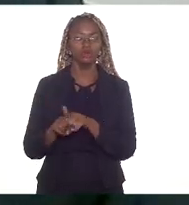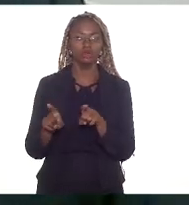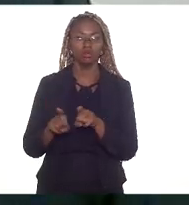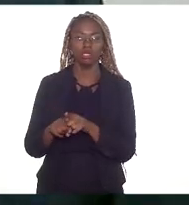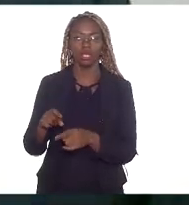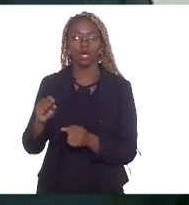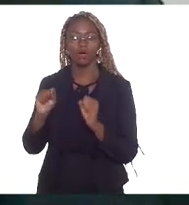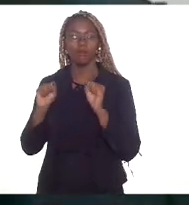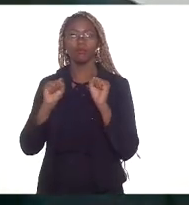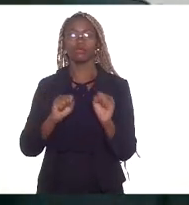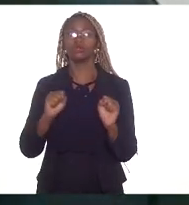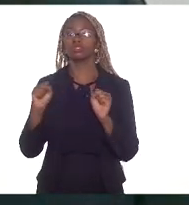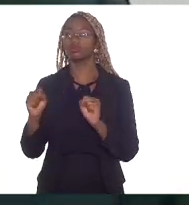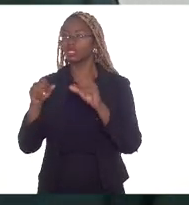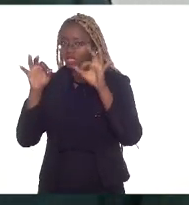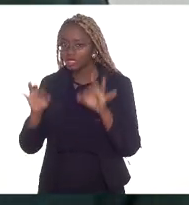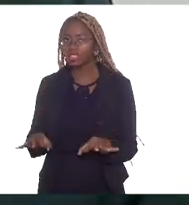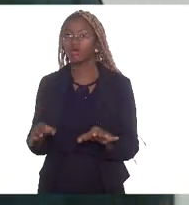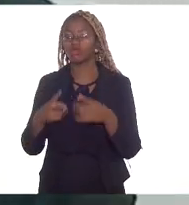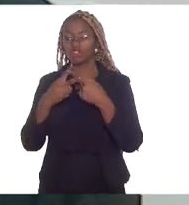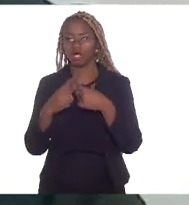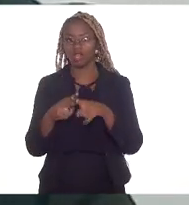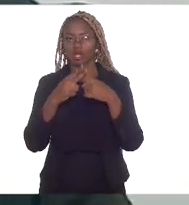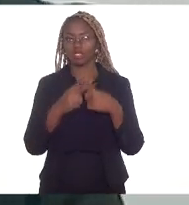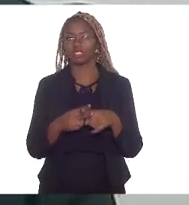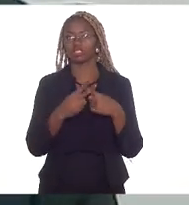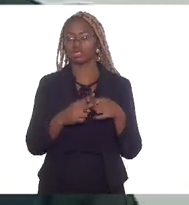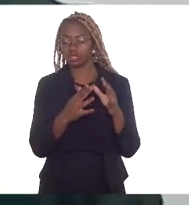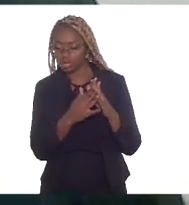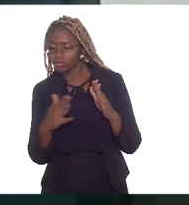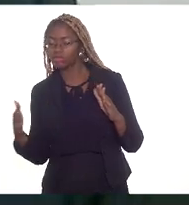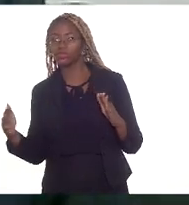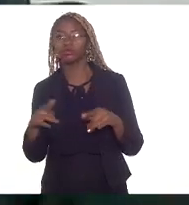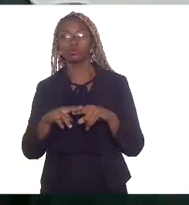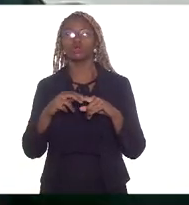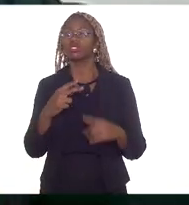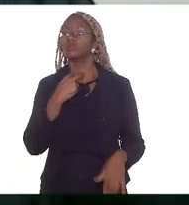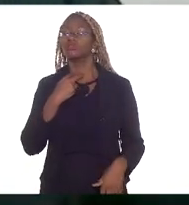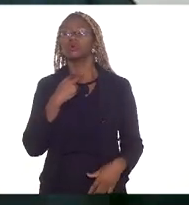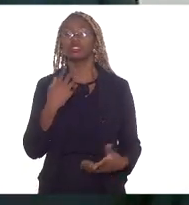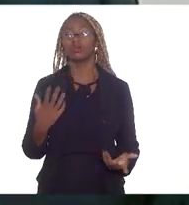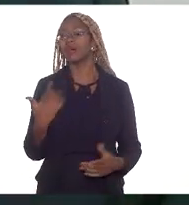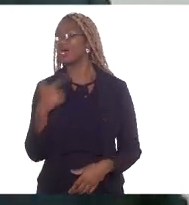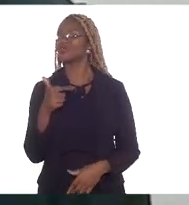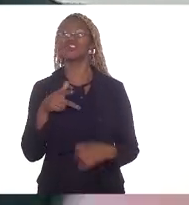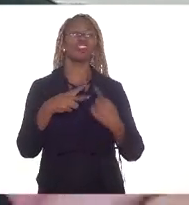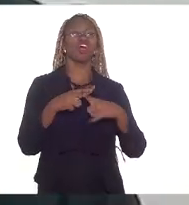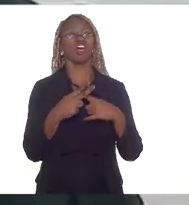real de ter reajustes nesse período, porque não podemos dizer, não